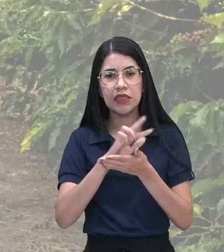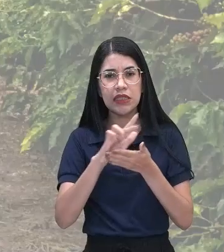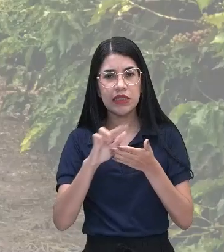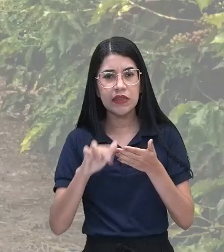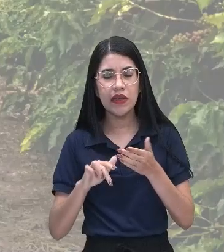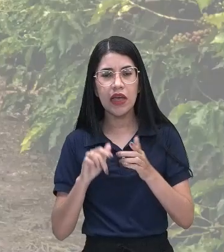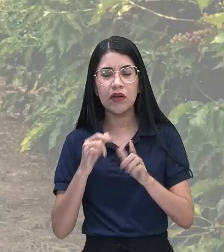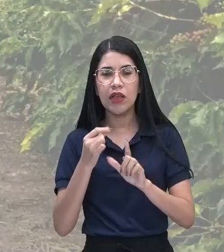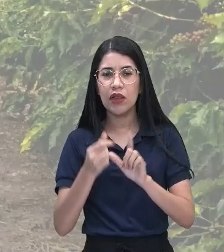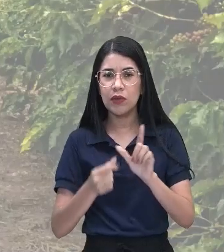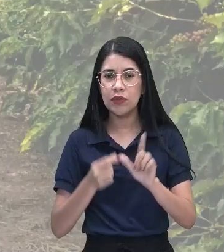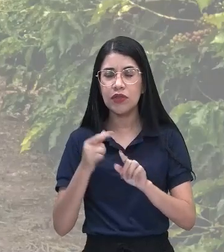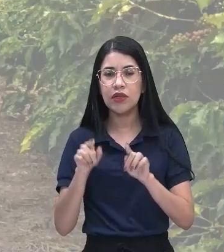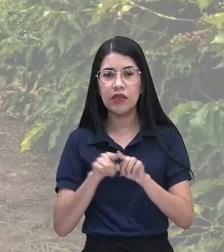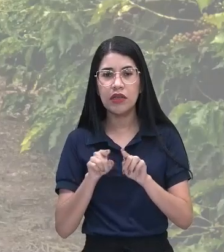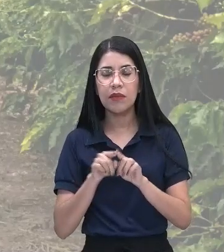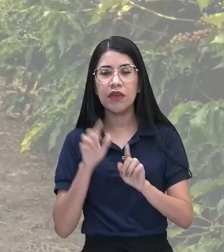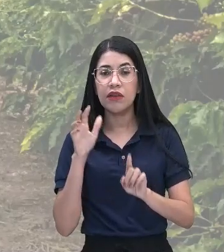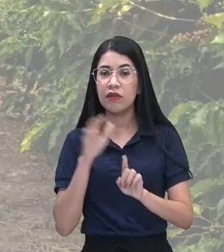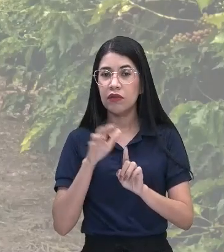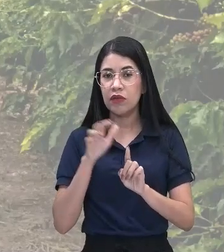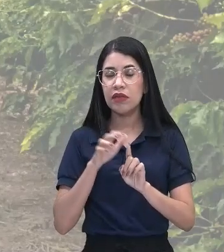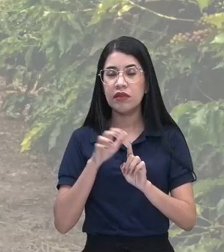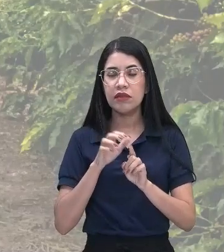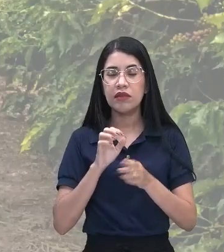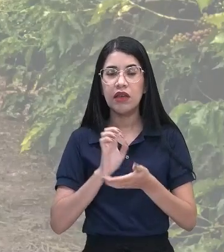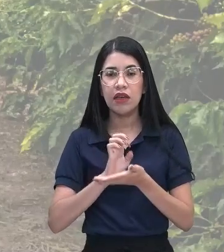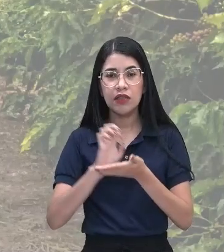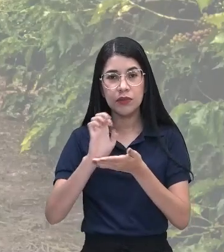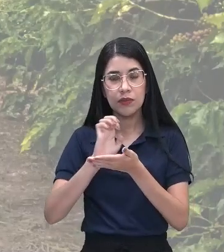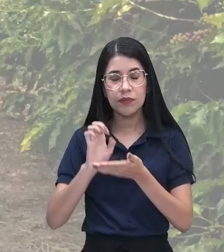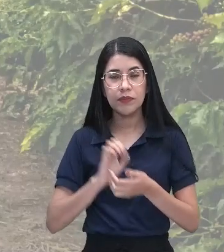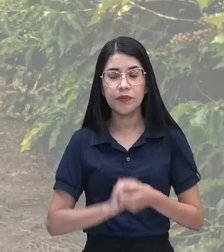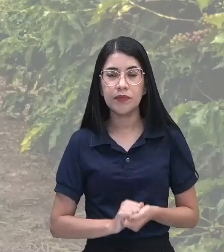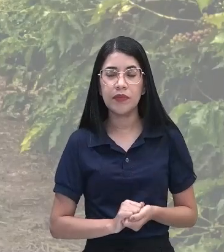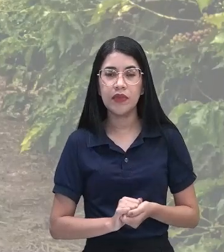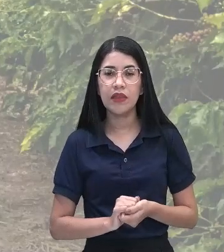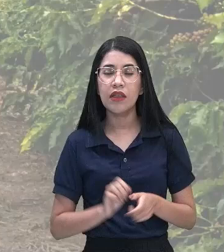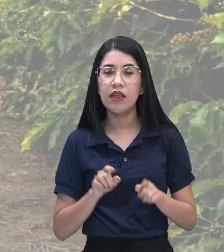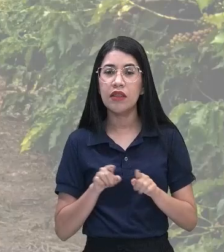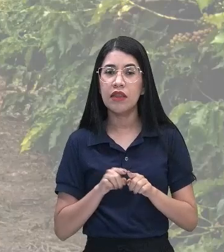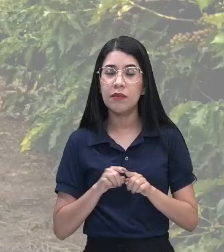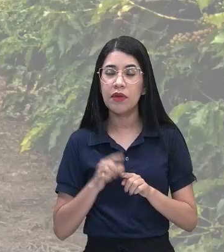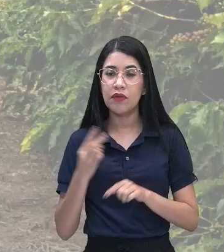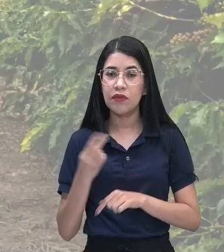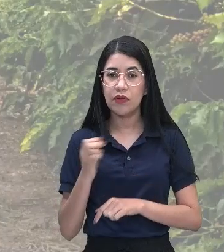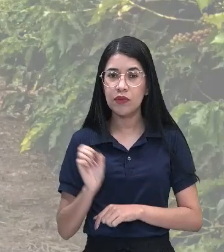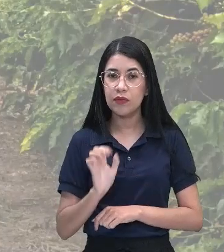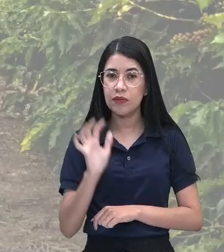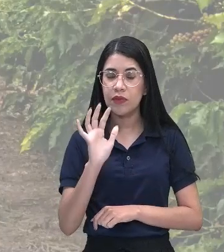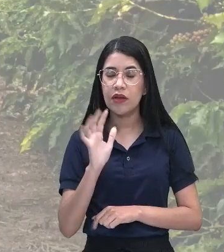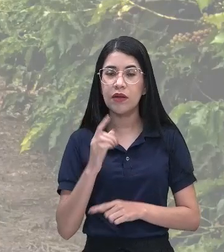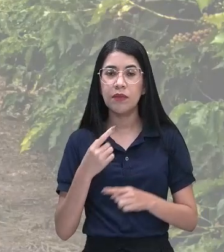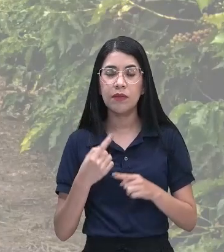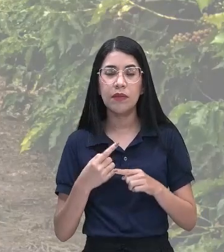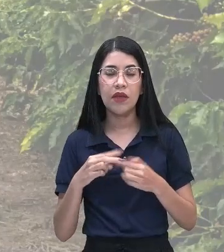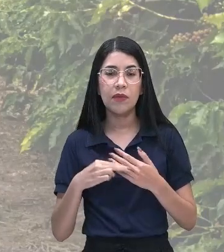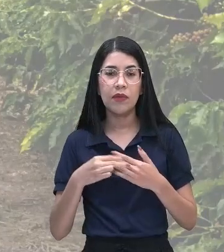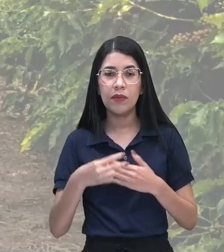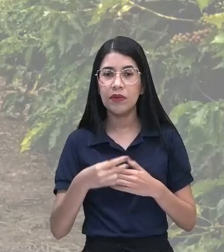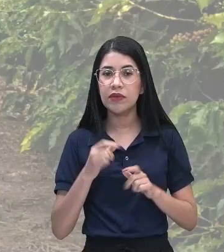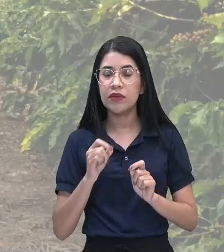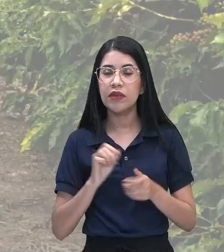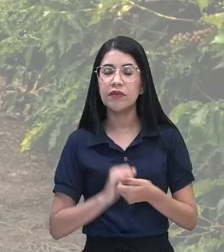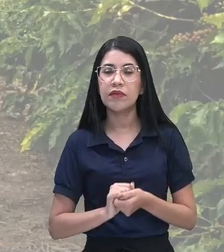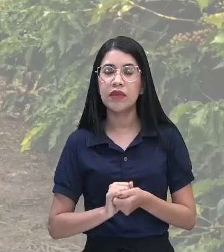afetando o fluxo e a exportação. Em essência, o aumento do preço do café é uma consequência da interação